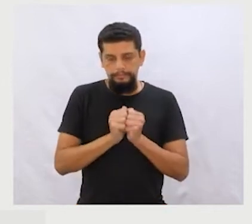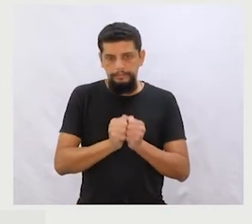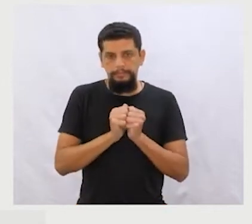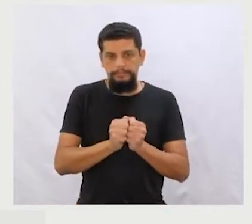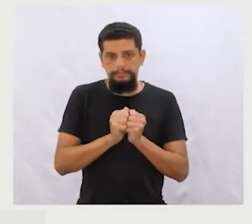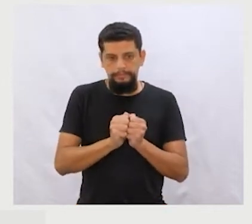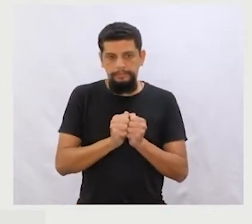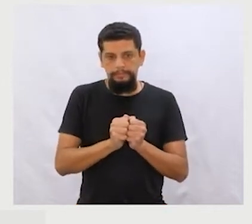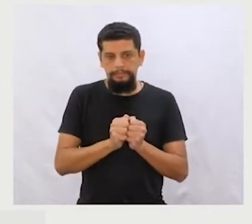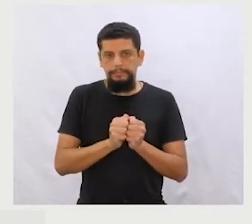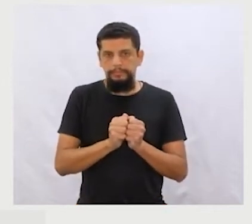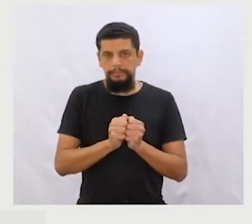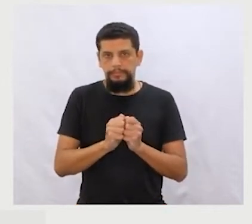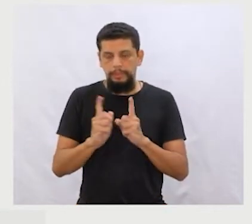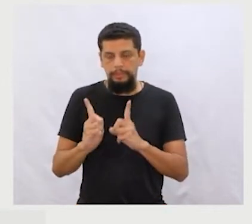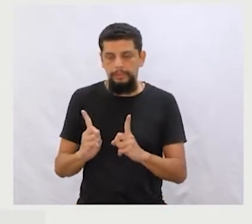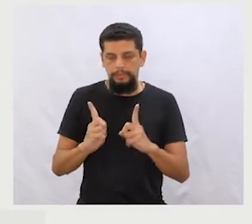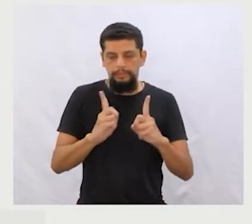Juntos!